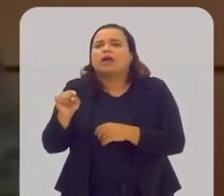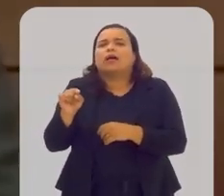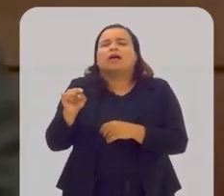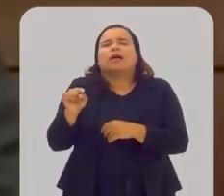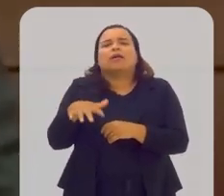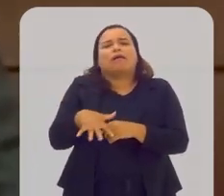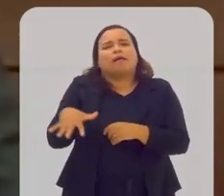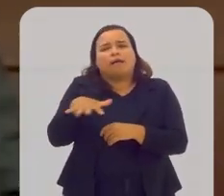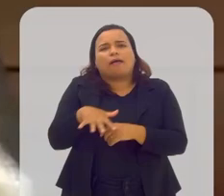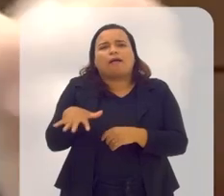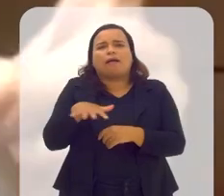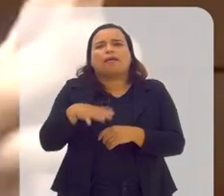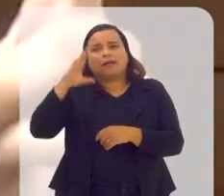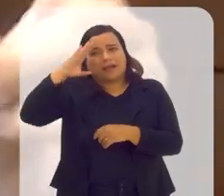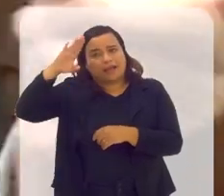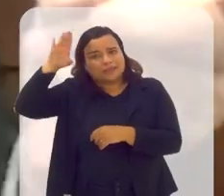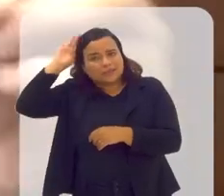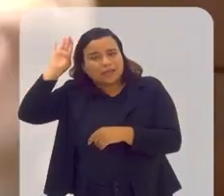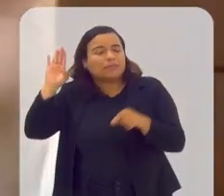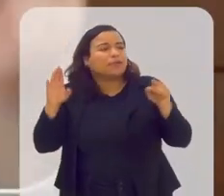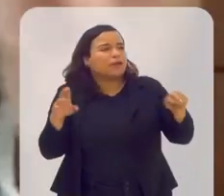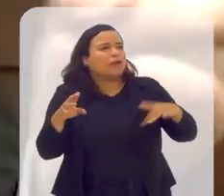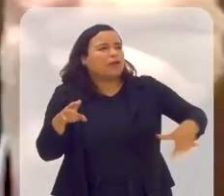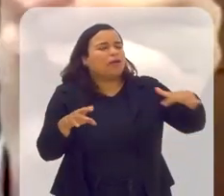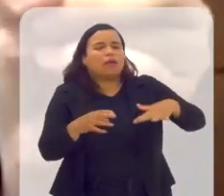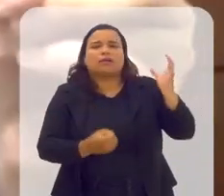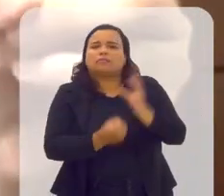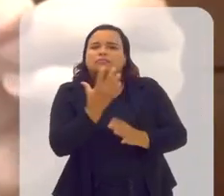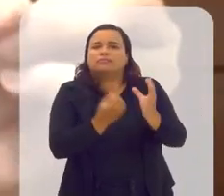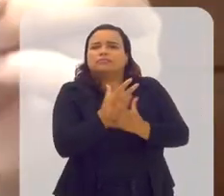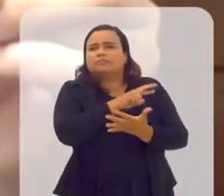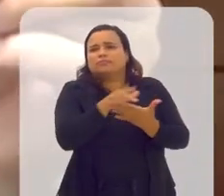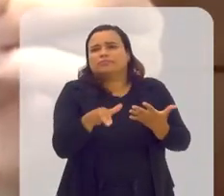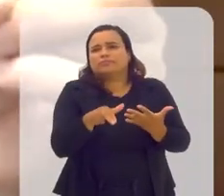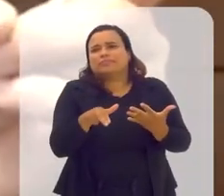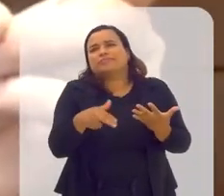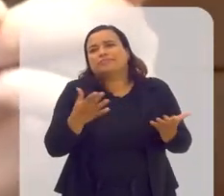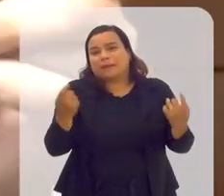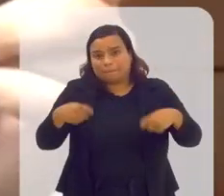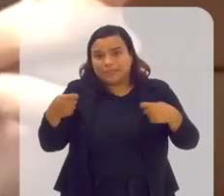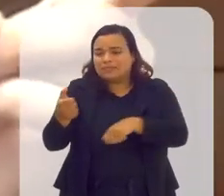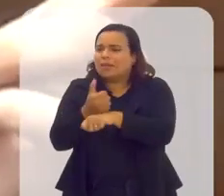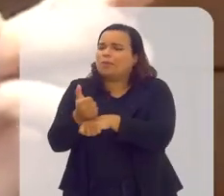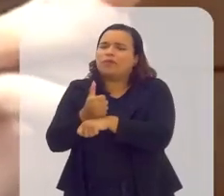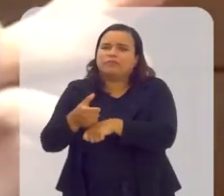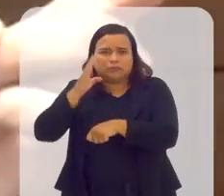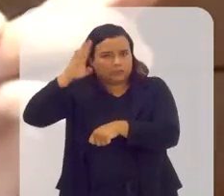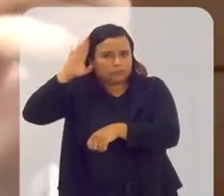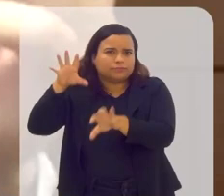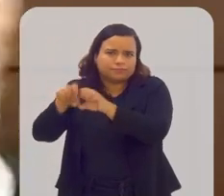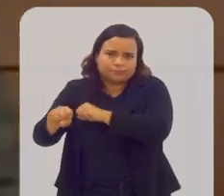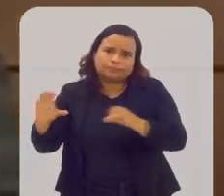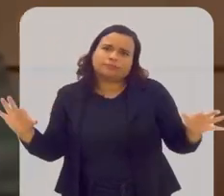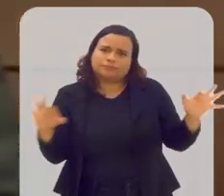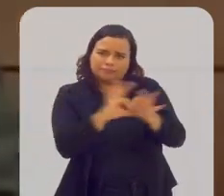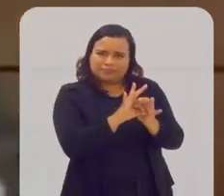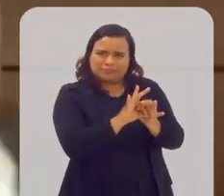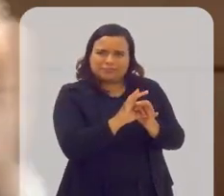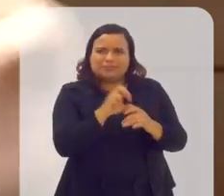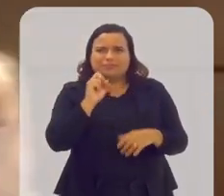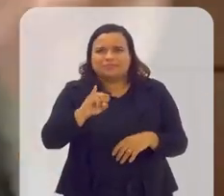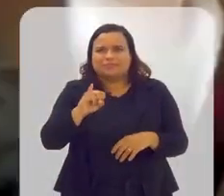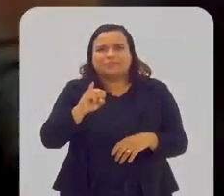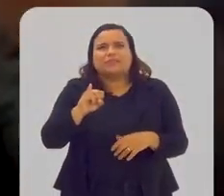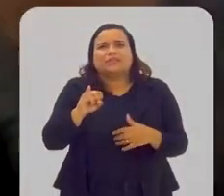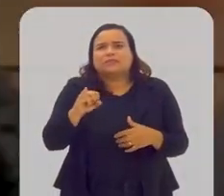entre a academia e setor produtivo, porque não adianta ele ter uma indústria química se a gente não tiver instituições de ensino formando profissionais para atender essa demanda,